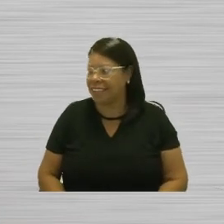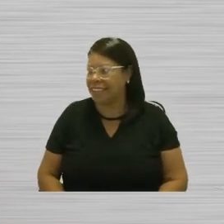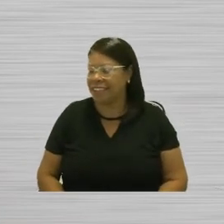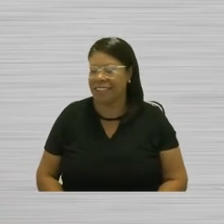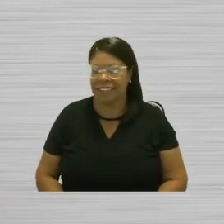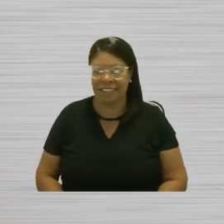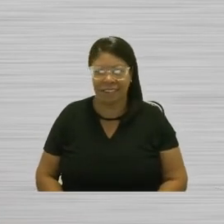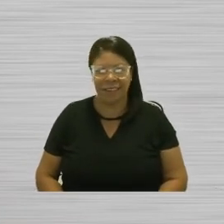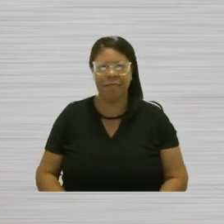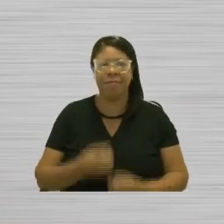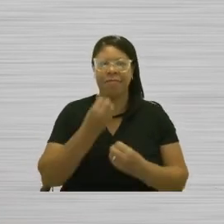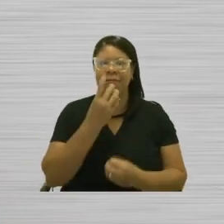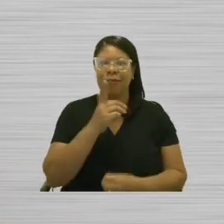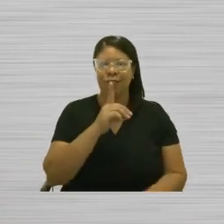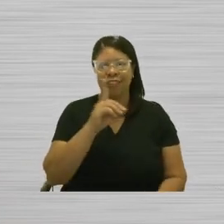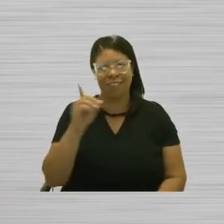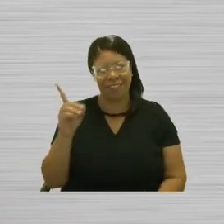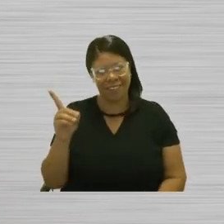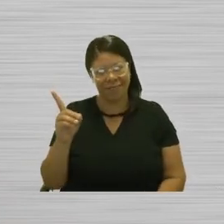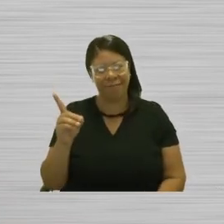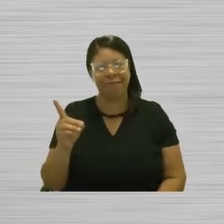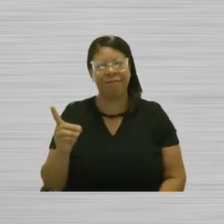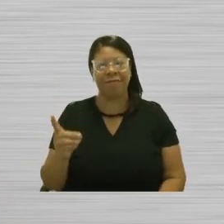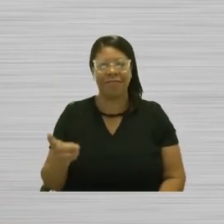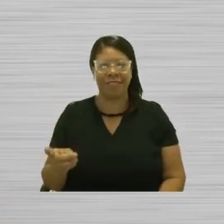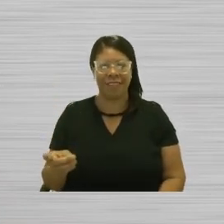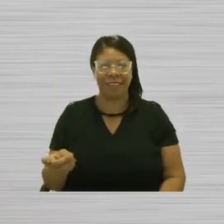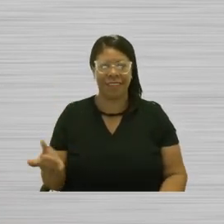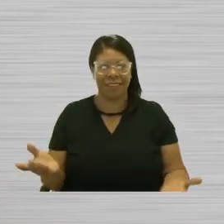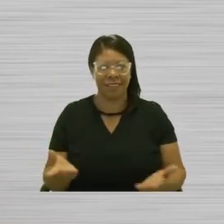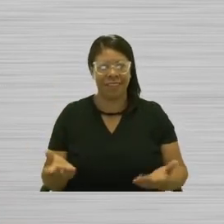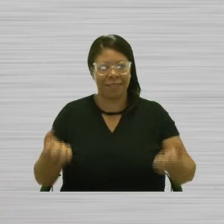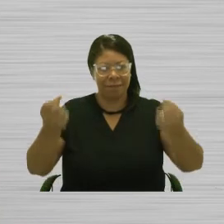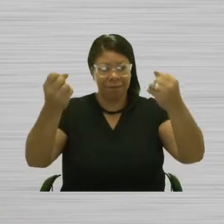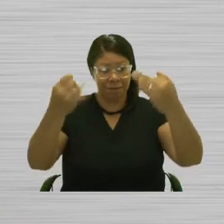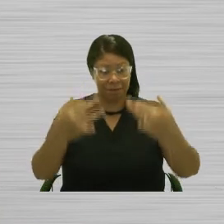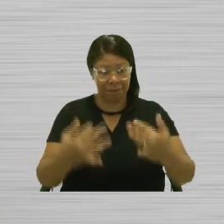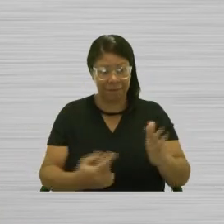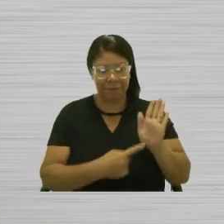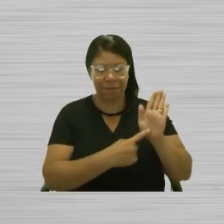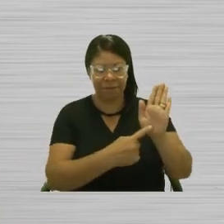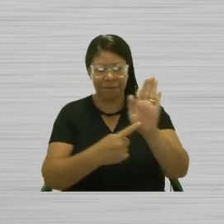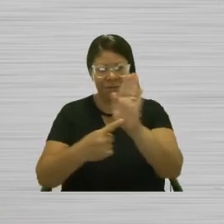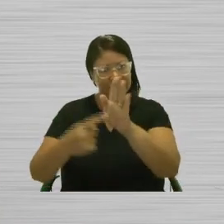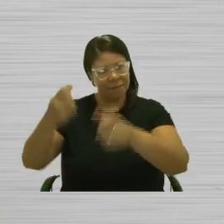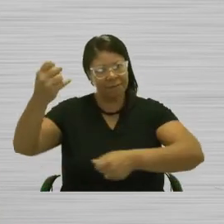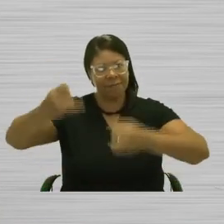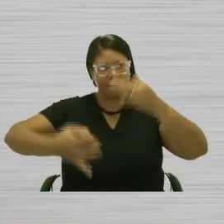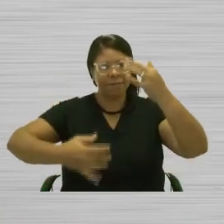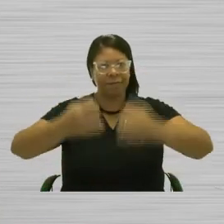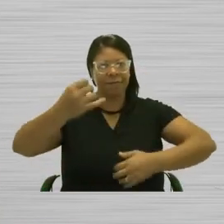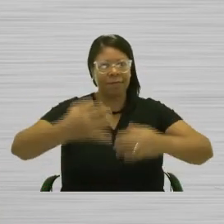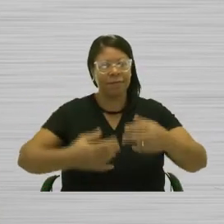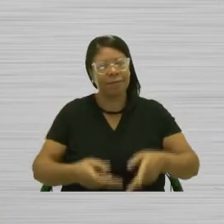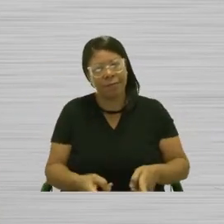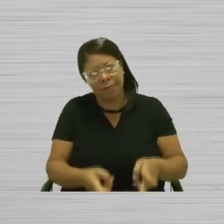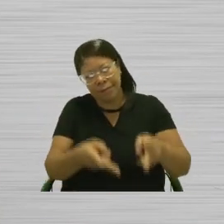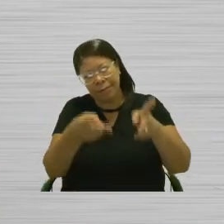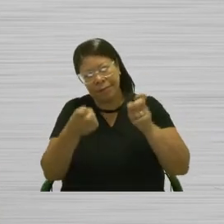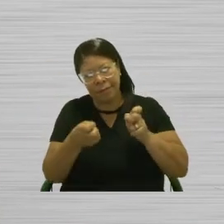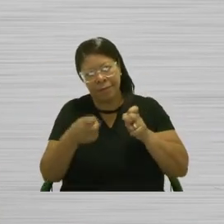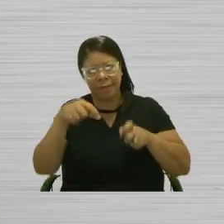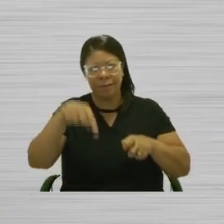Bom dia novamente. Então, como Fátima falou no slide anterior, a gente pode perceber que o município ele